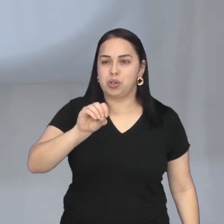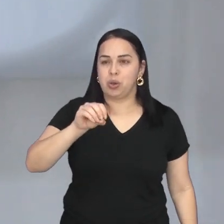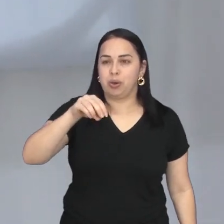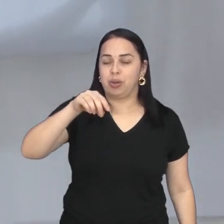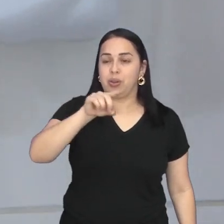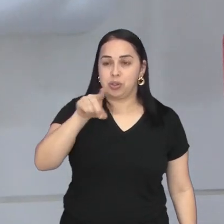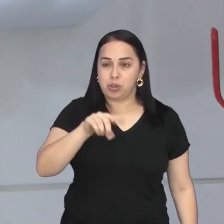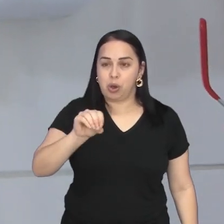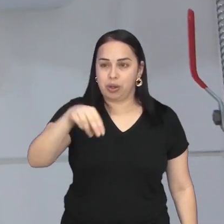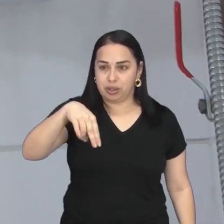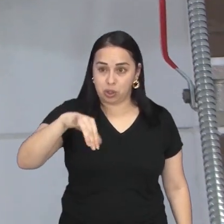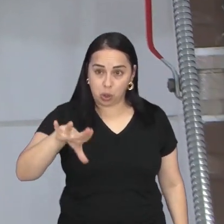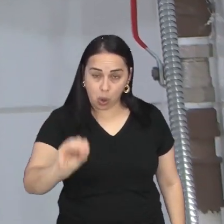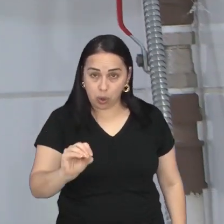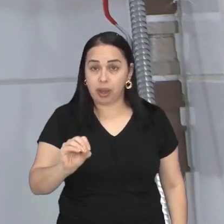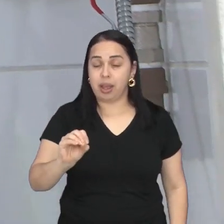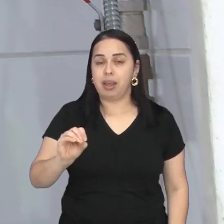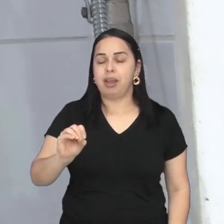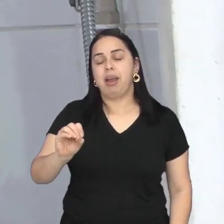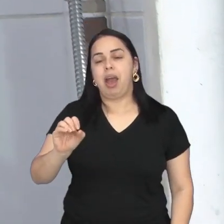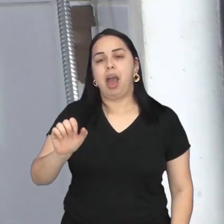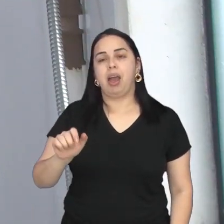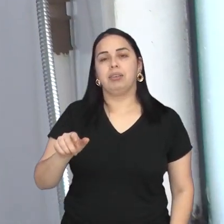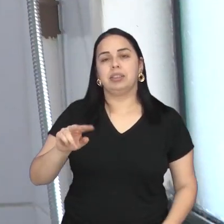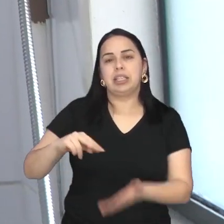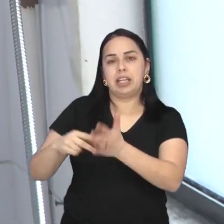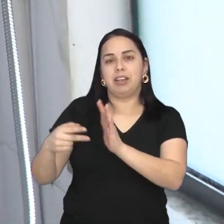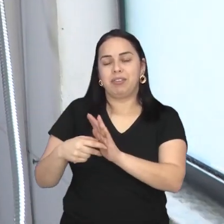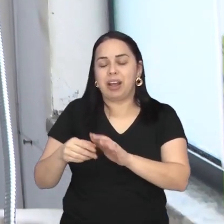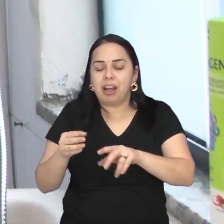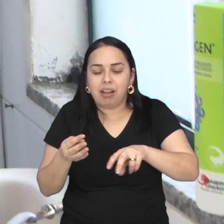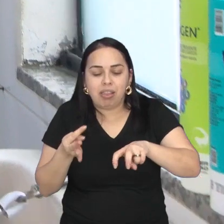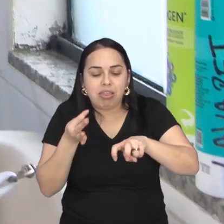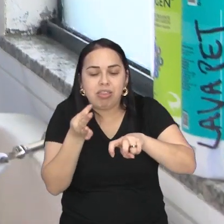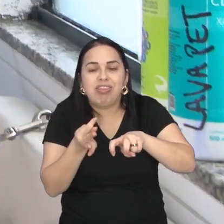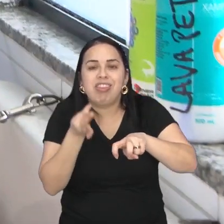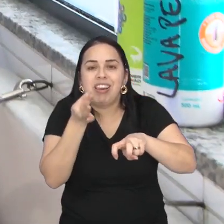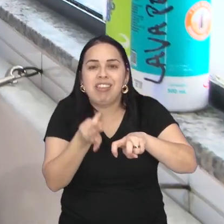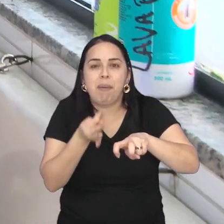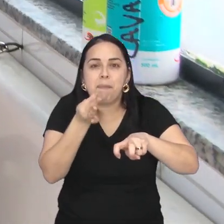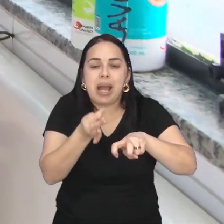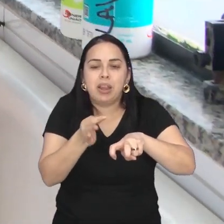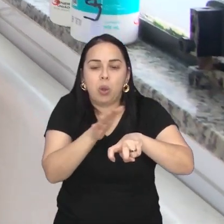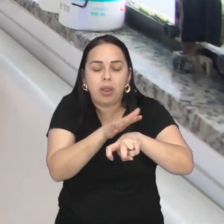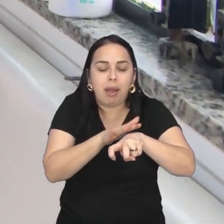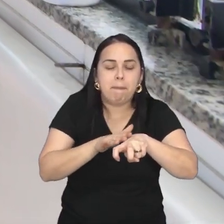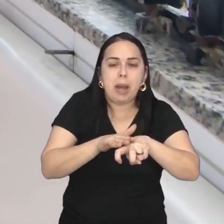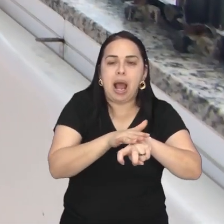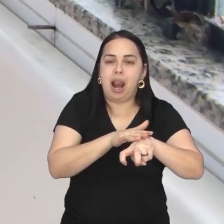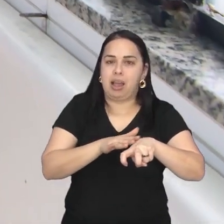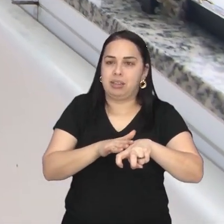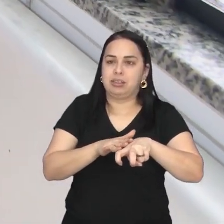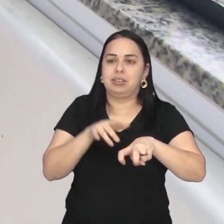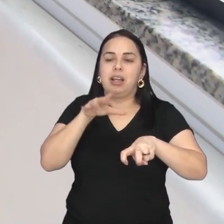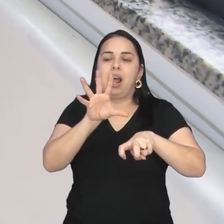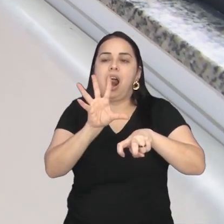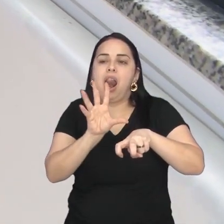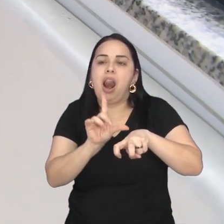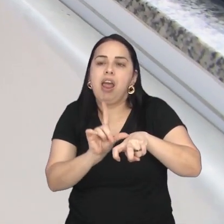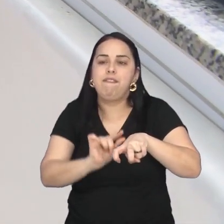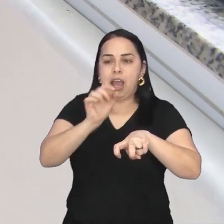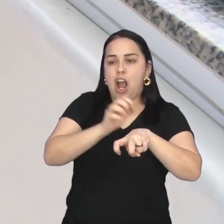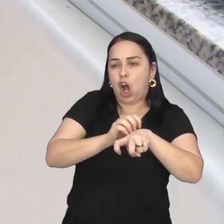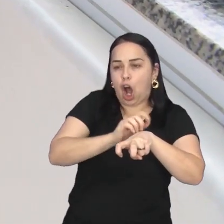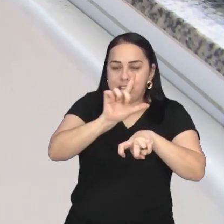que é um aparelho gerador de ozônio que é um gás que tem efeito terapêutico na pele desse Pet então